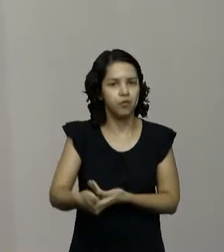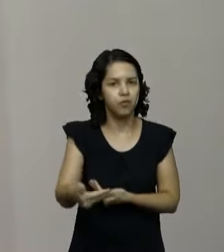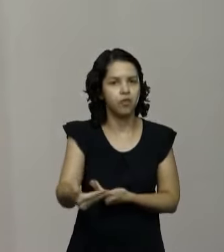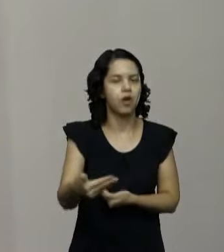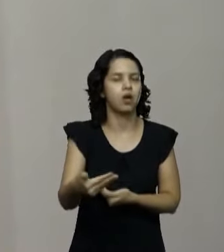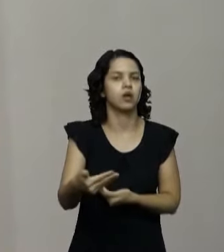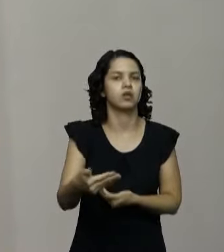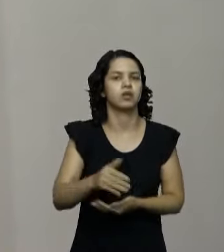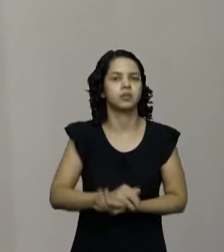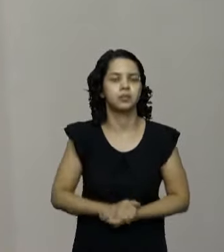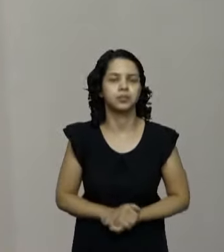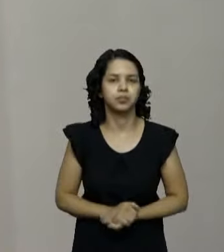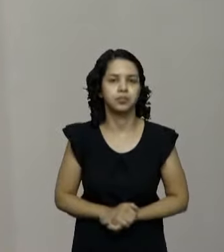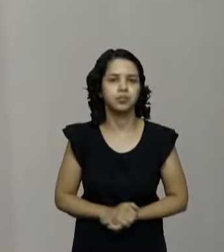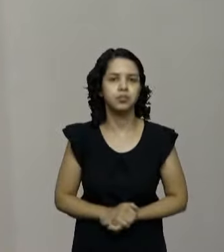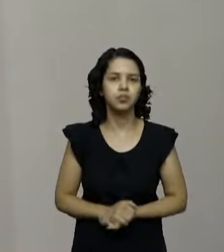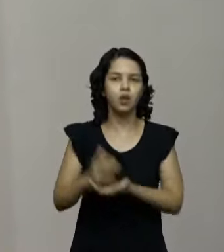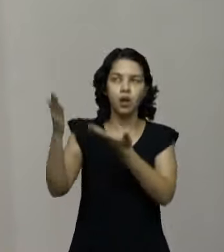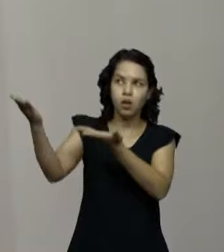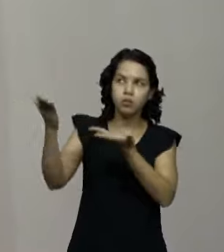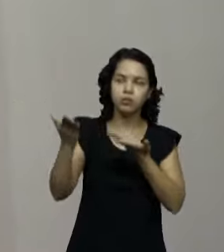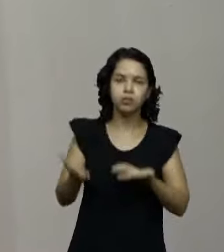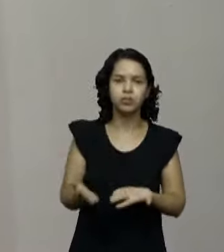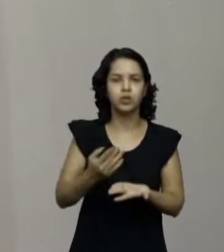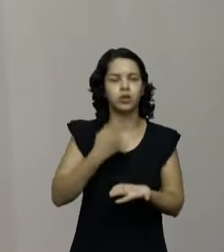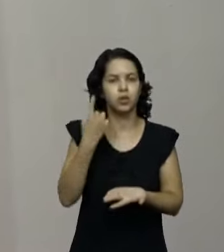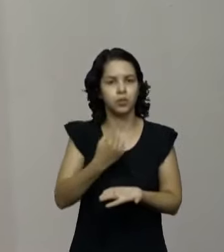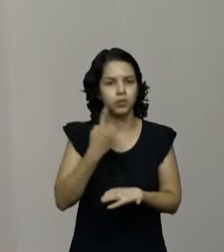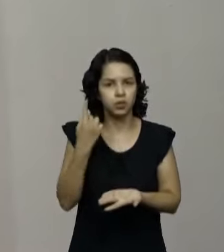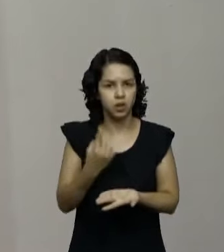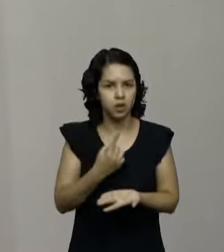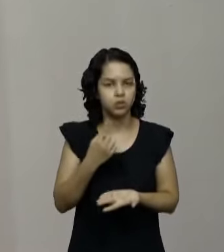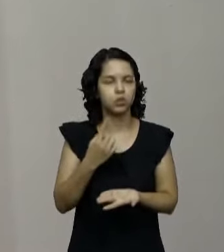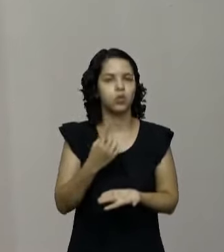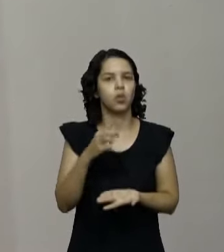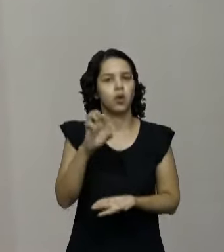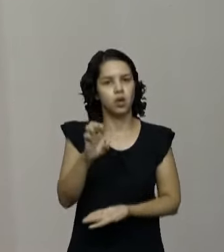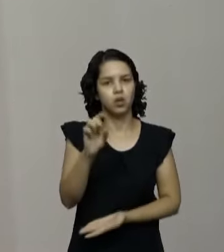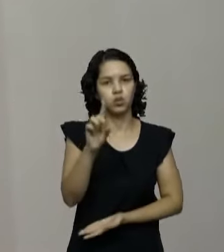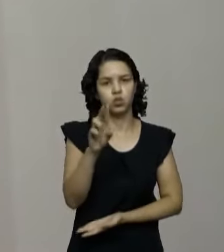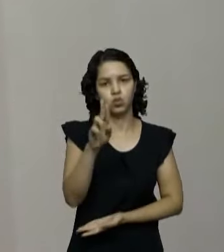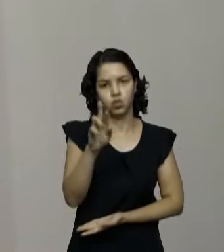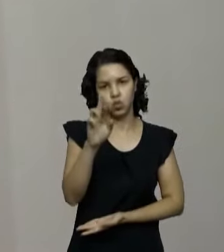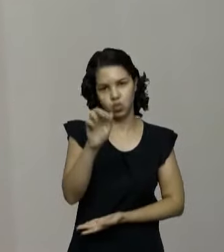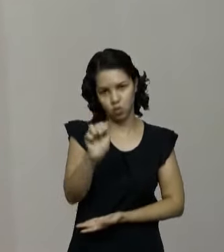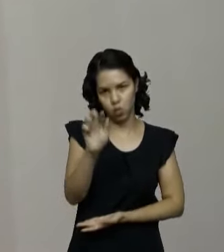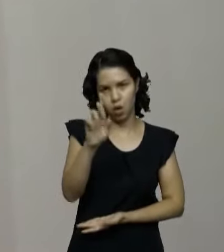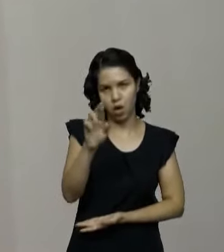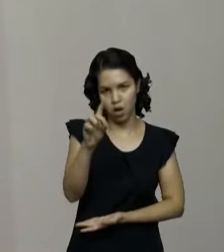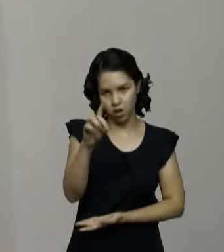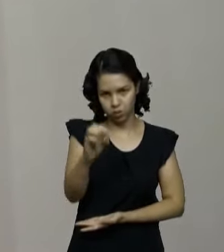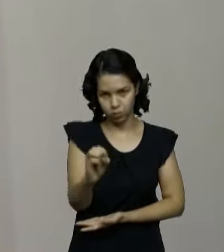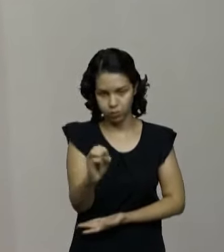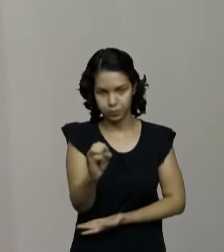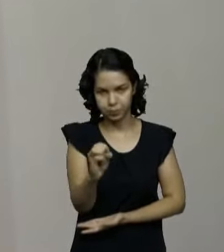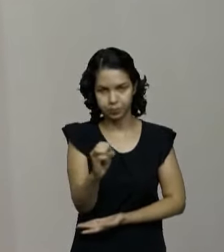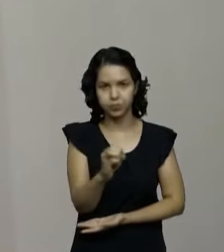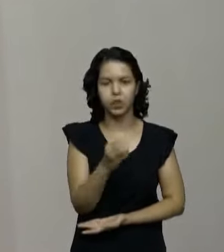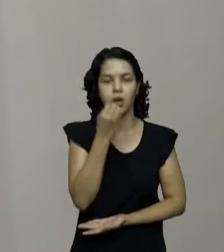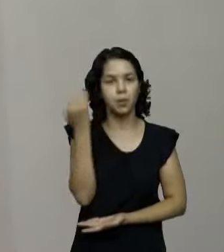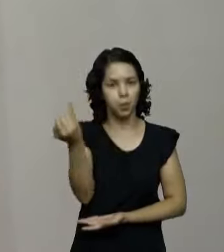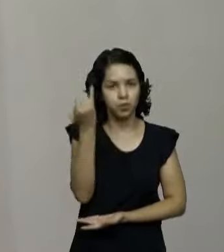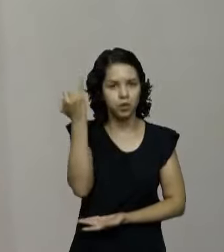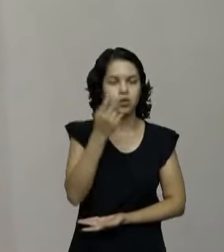recebendo o deputado Eduardo Bolsonaro. Então, é importante que se diga, aí eu recebi